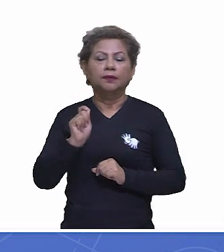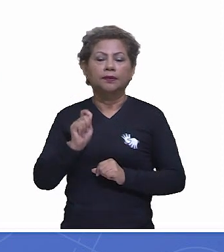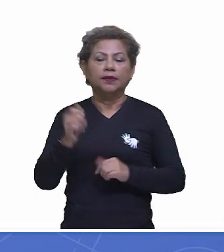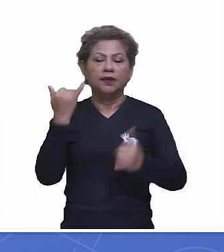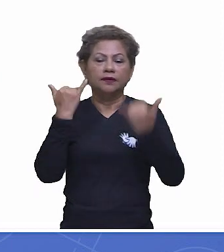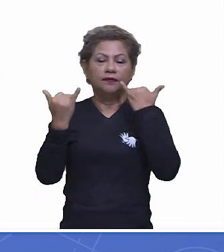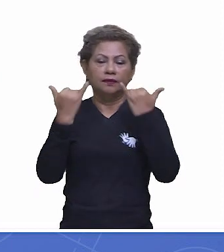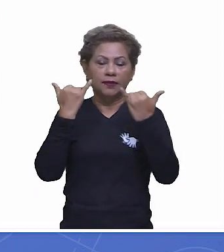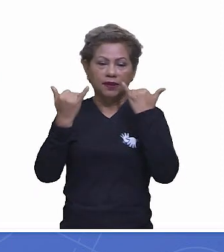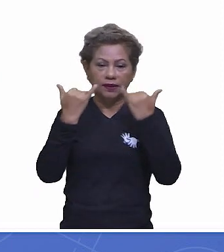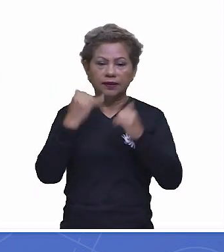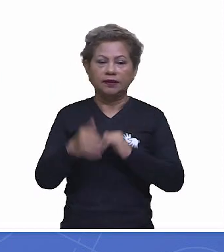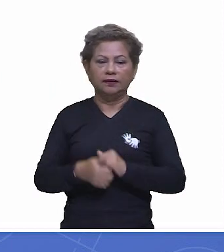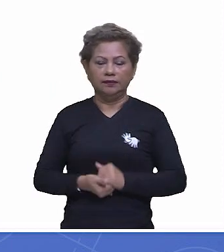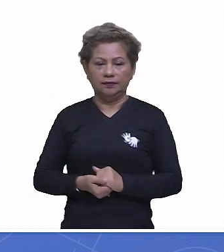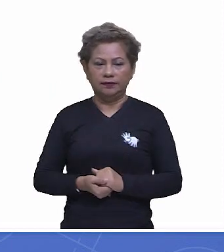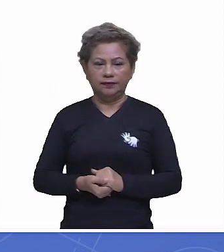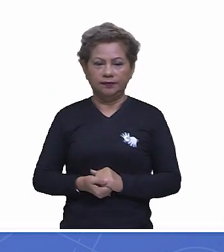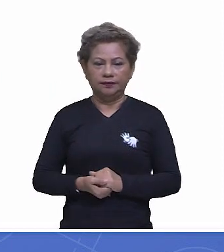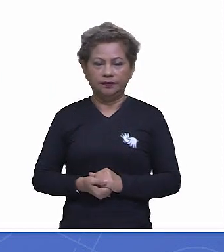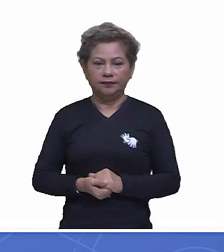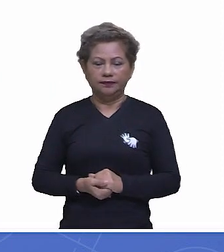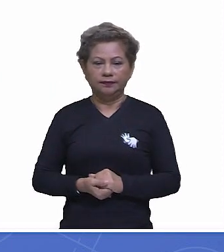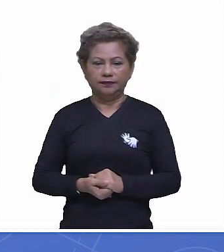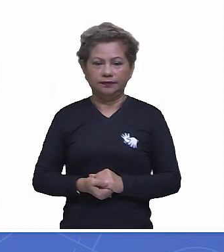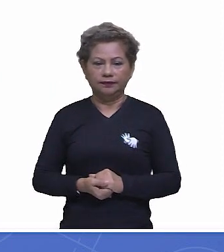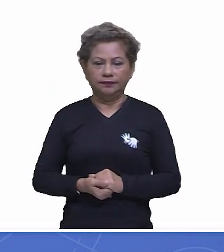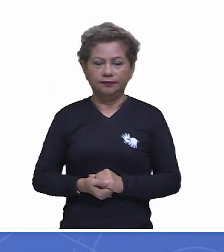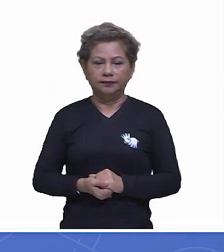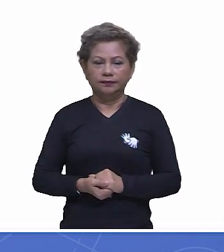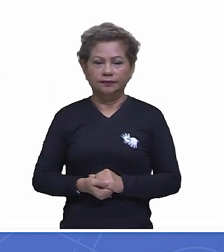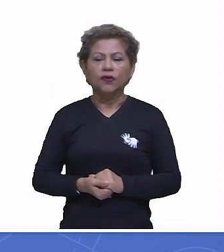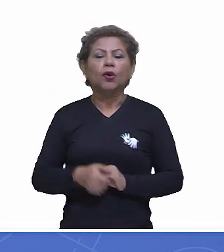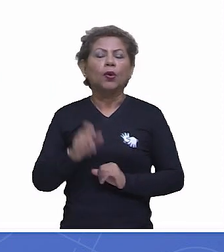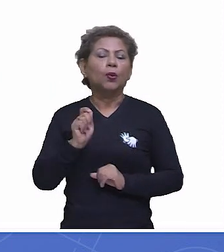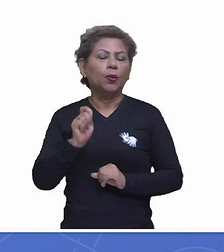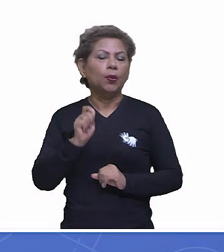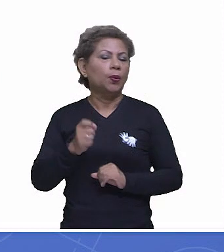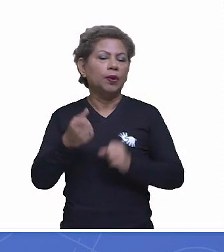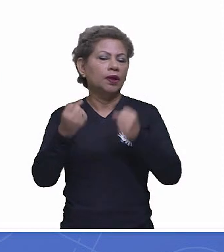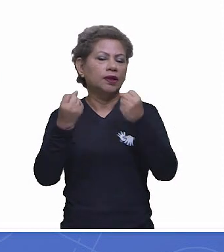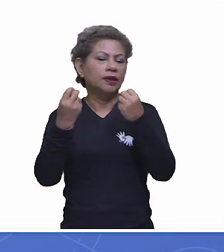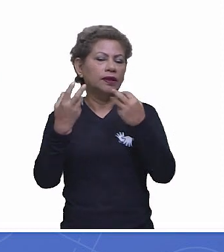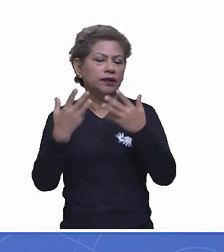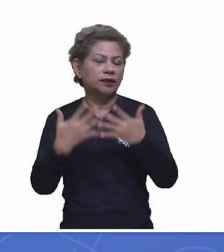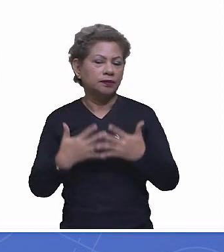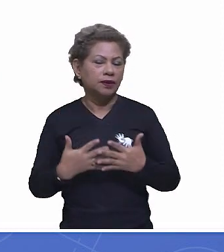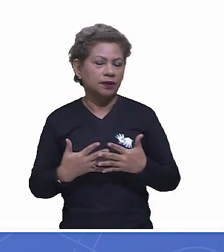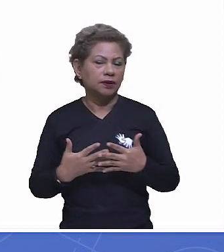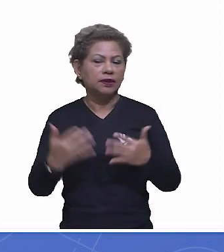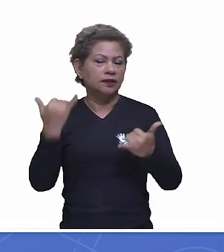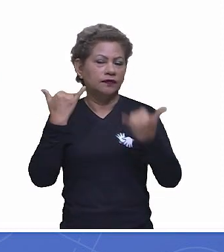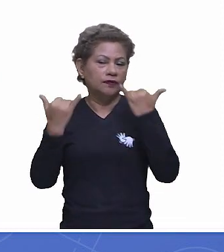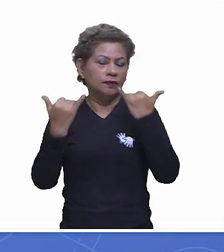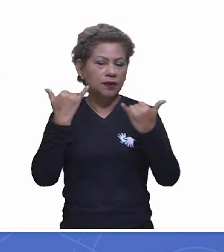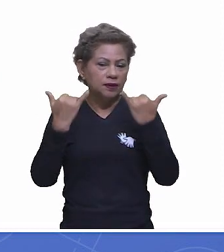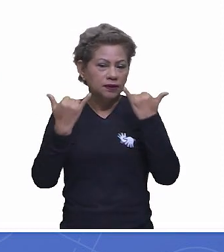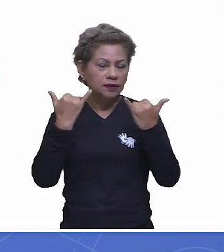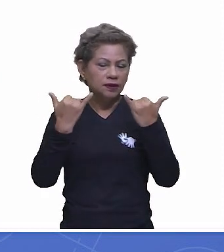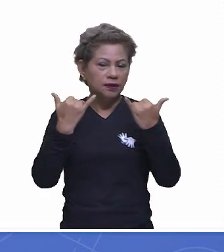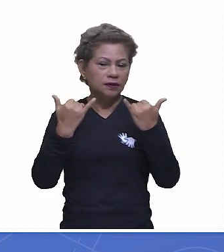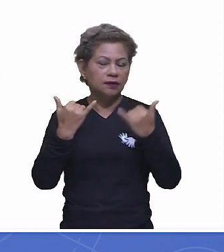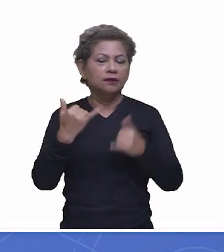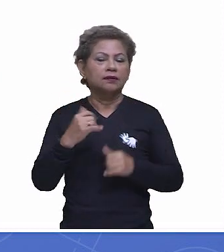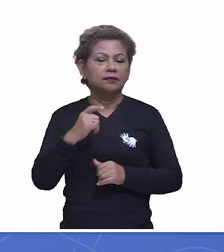informação. Hygiene was almost unheard in Europe during the Middle Ages. É uma informação que apresenta o texto